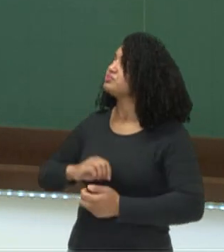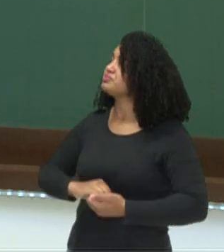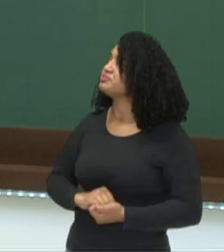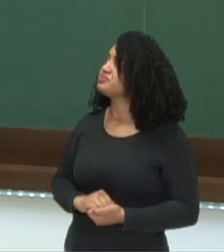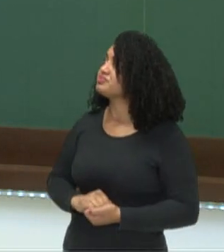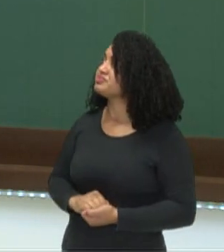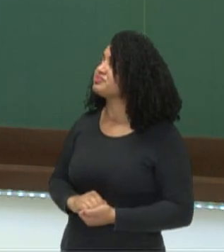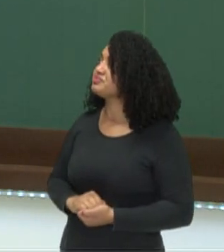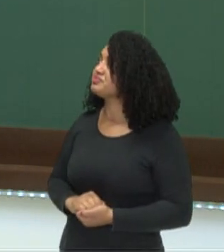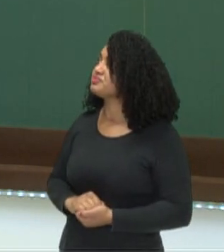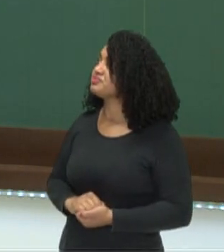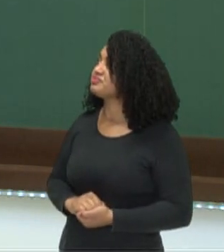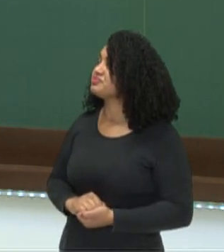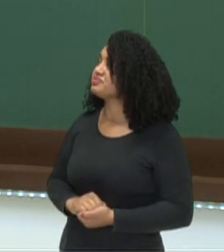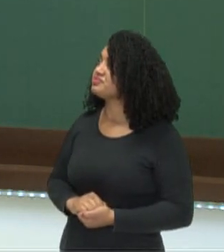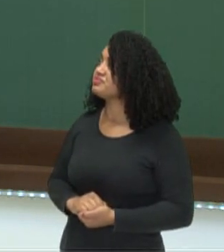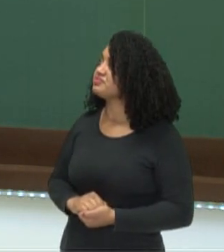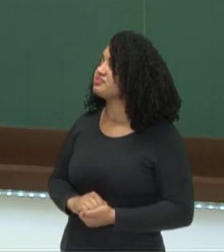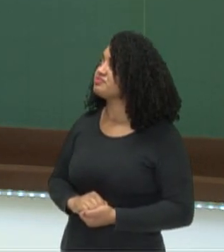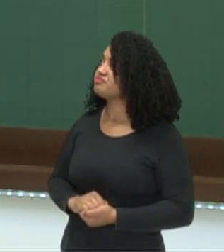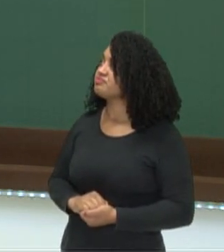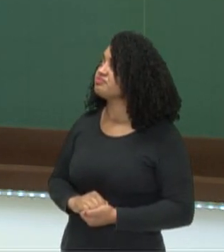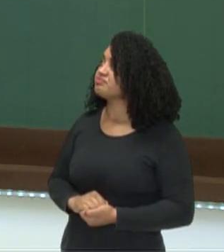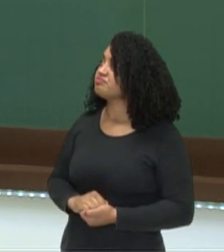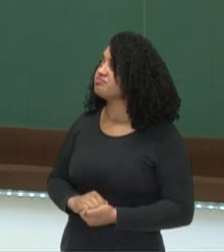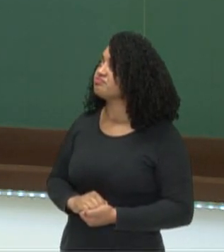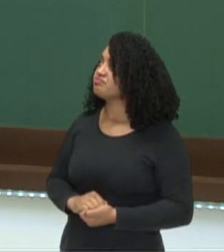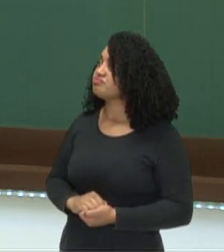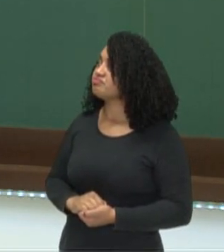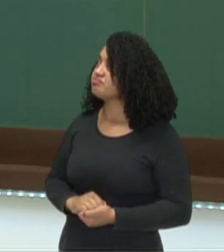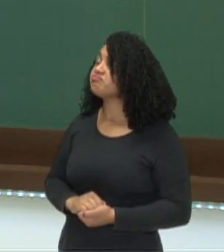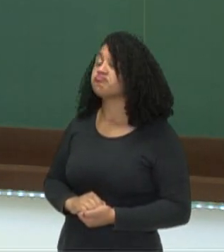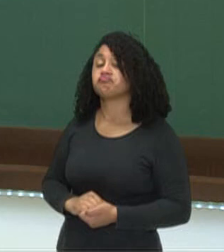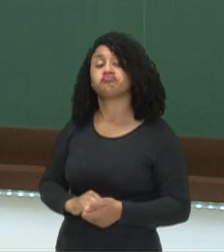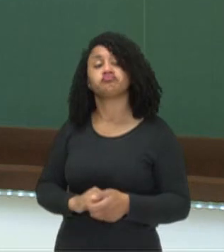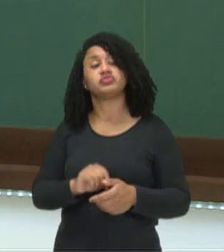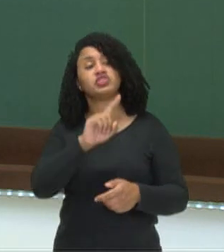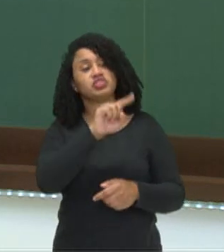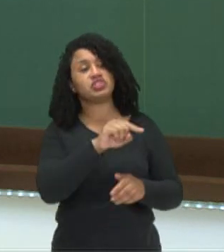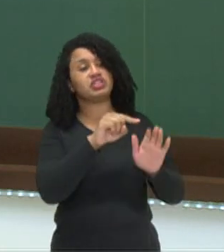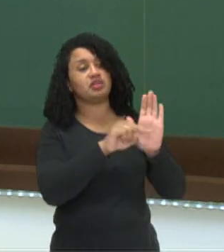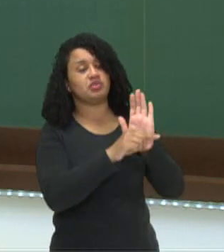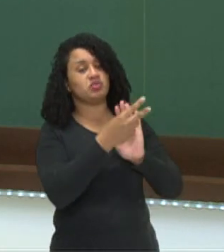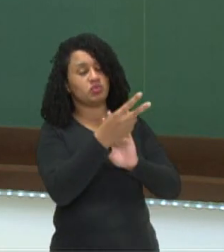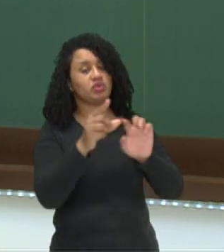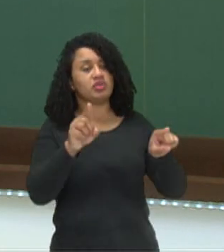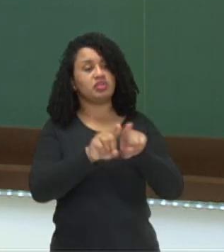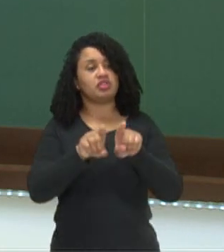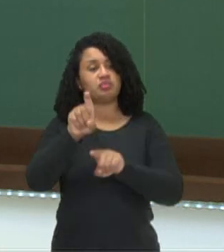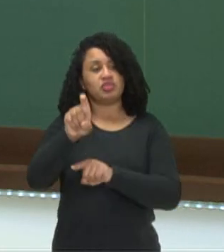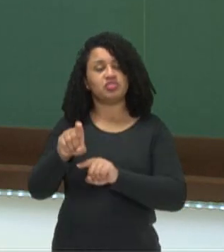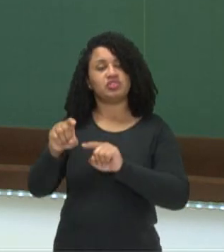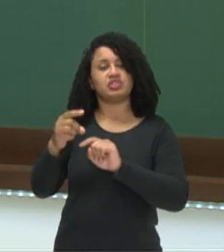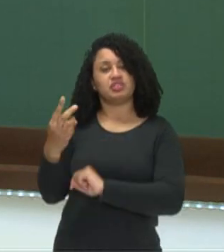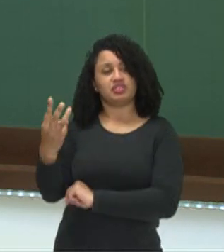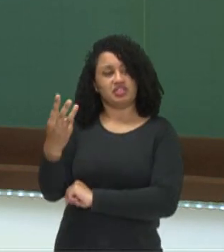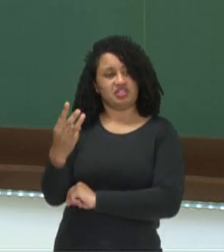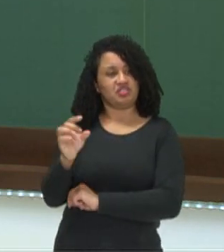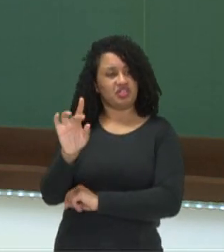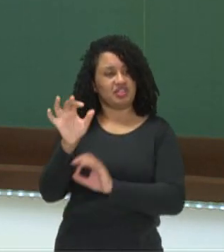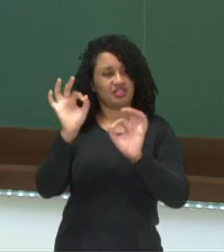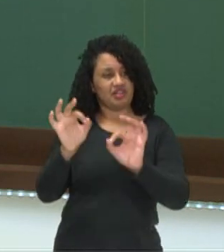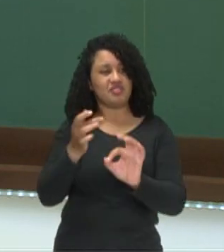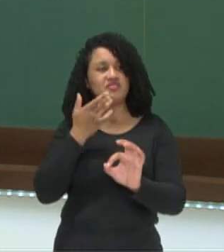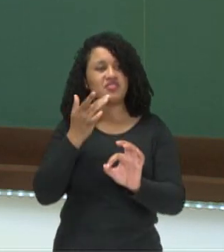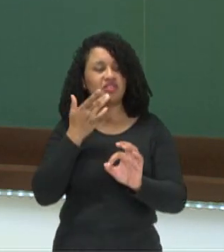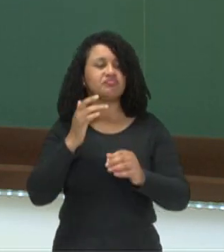dessa equação. X igual a menos 2 e x igual a 3. Ok? Não é difícil, né, gente?